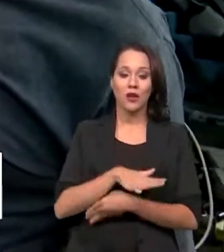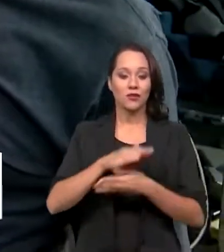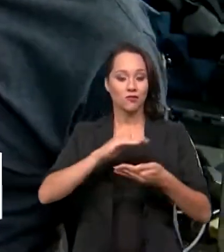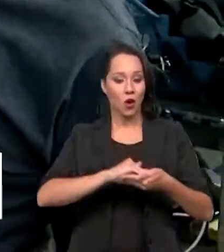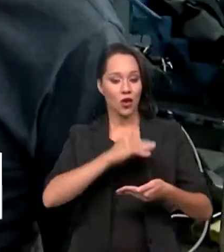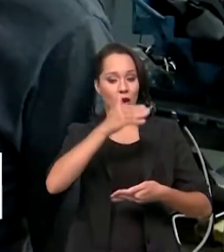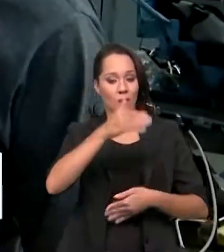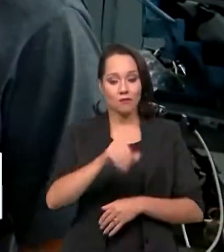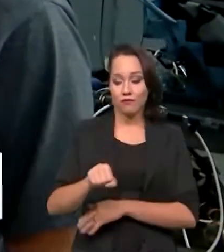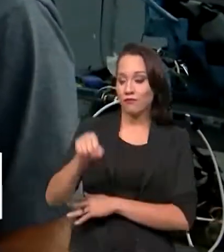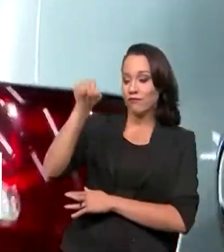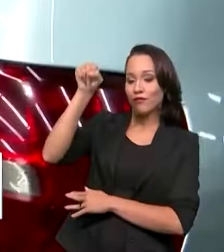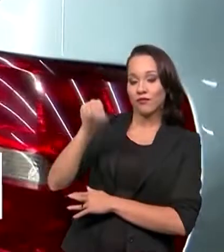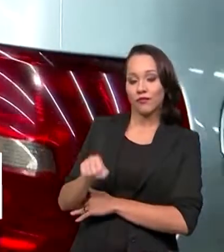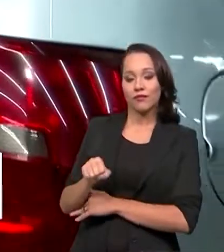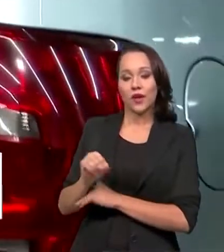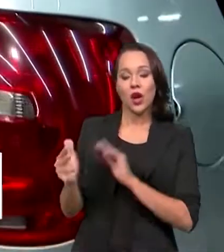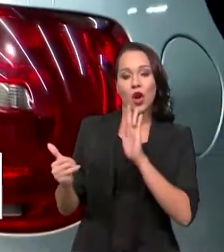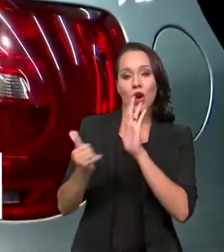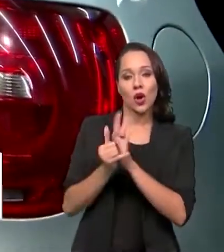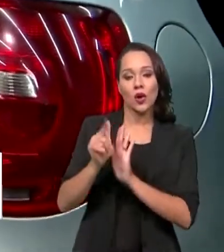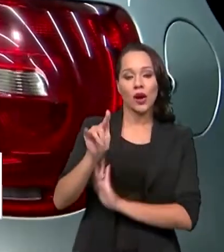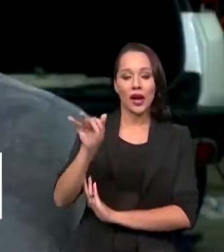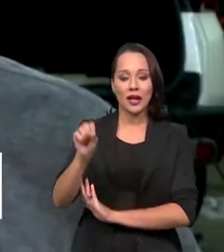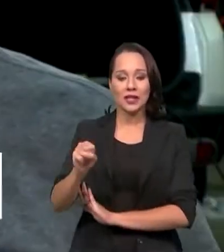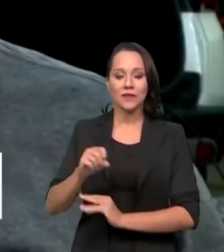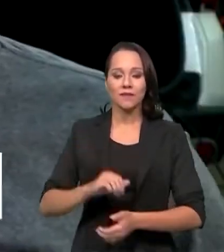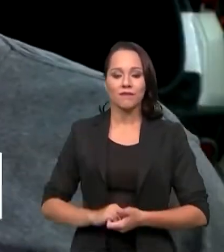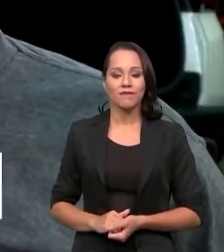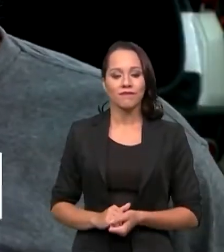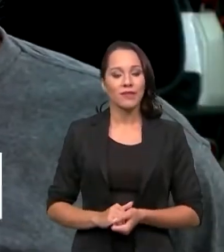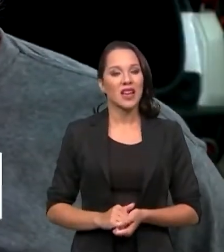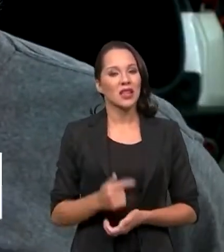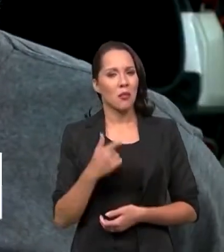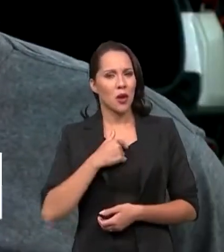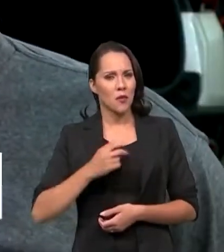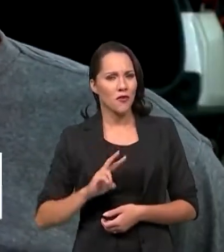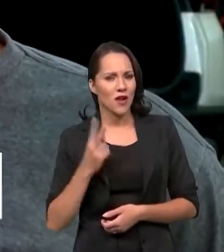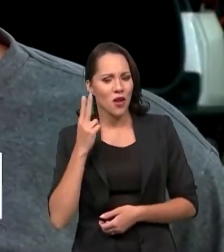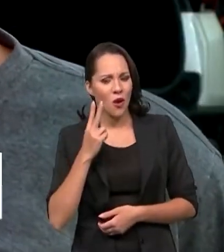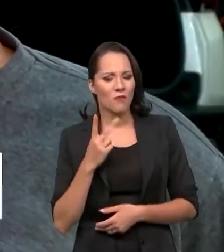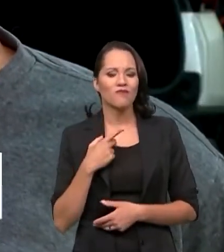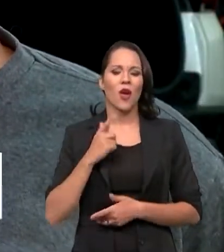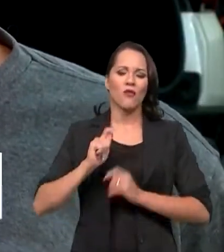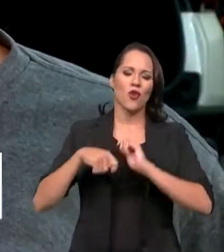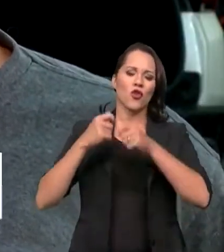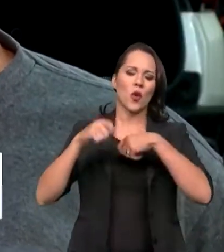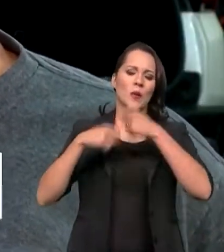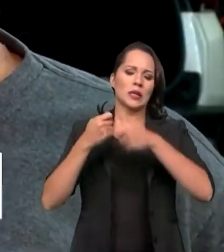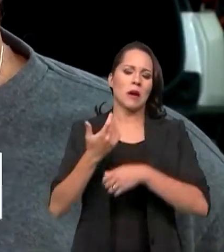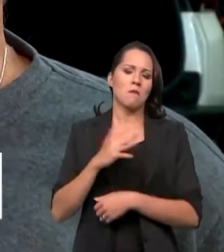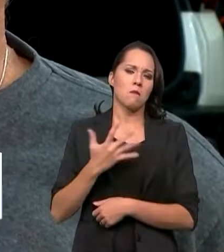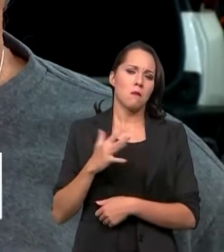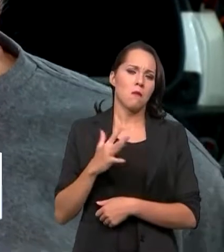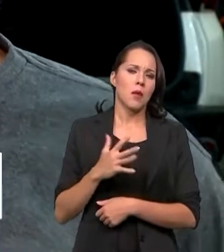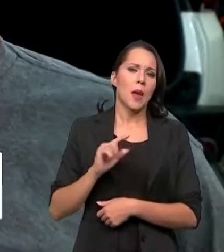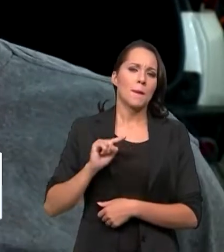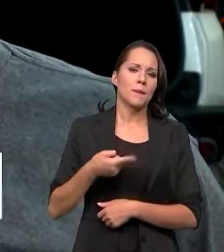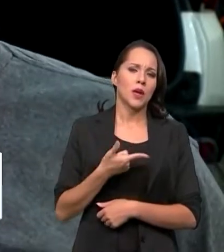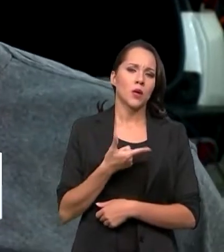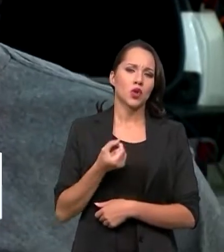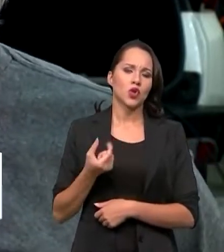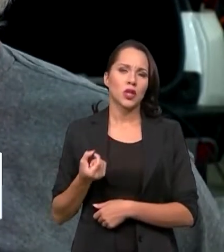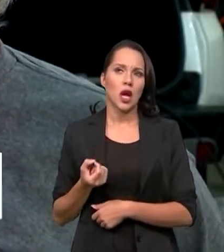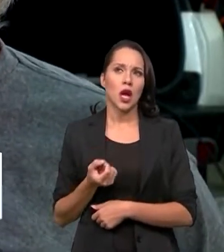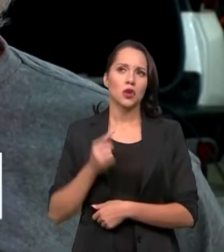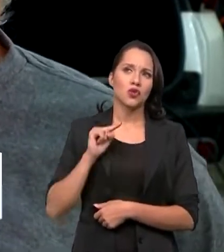porta-malas, resolveu instalar o kit gás. Pelo meu custo, eu vou economizar em torno aí de